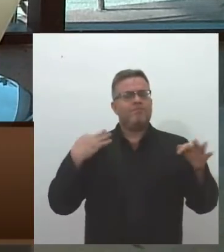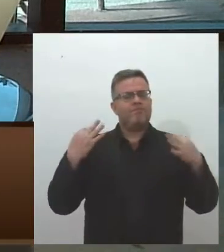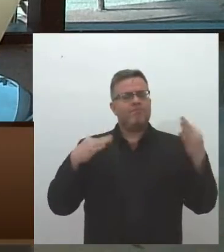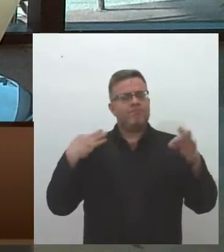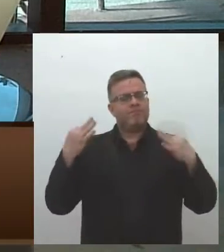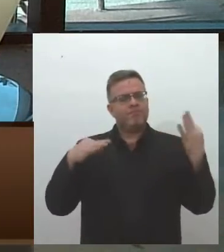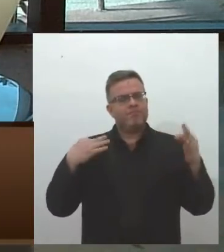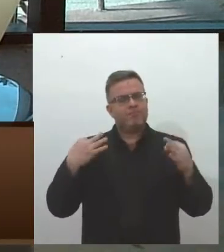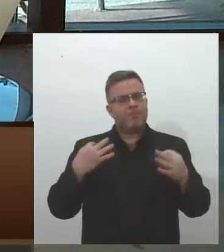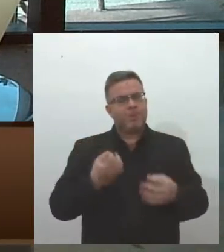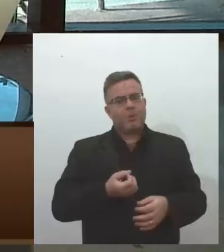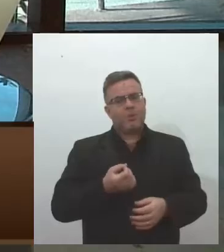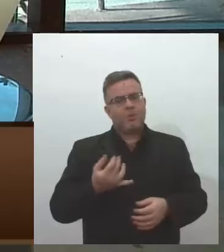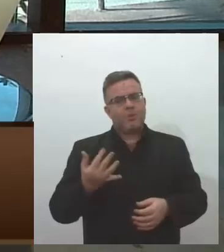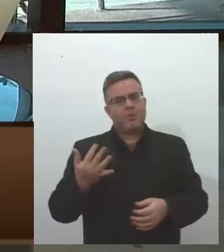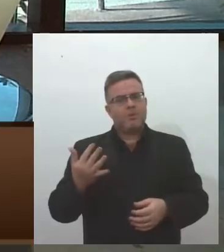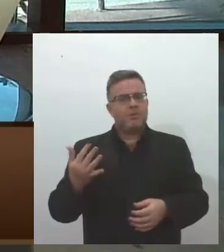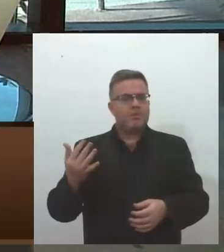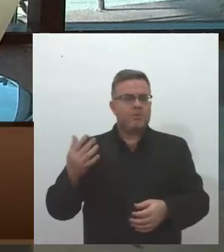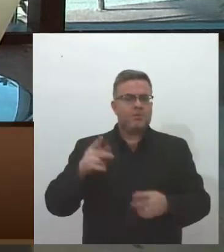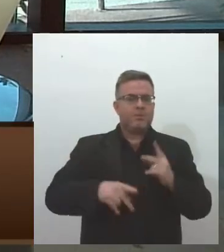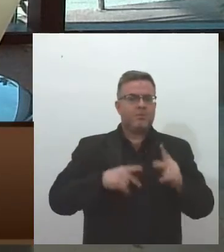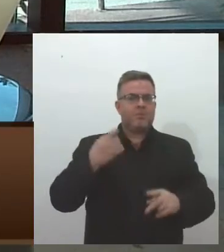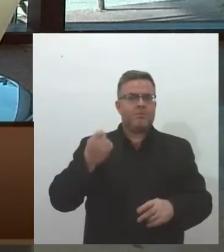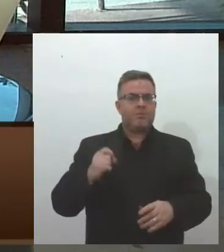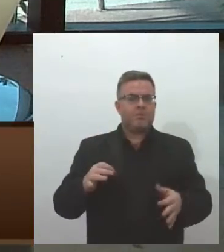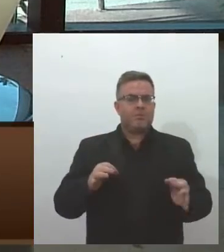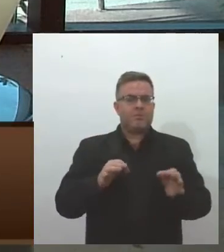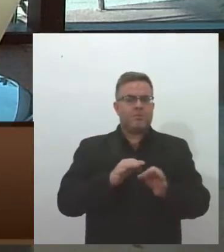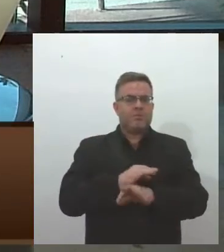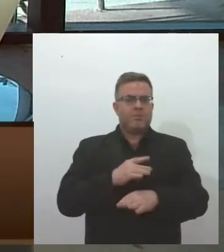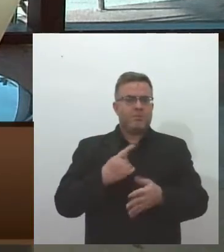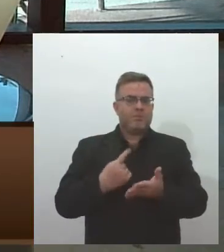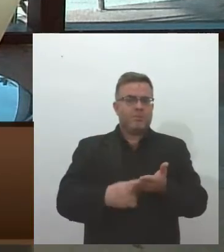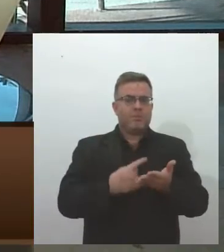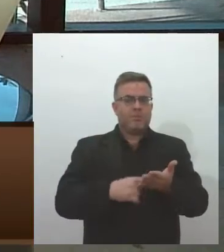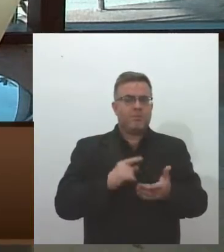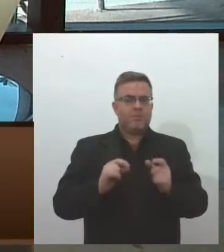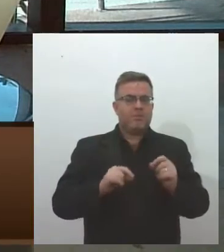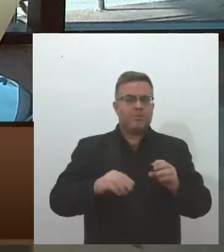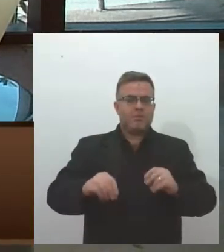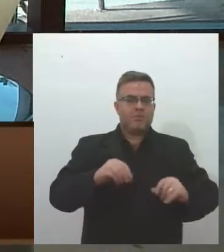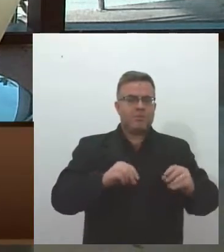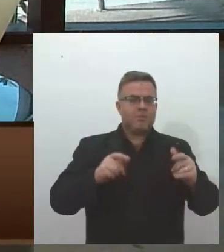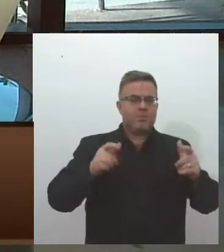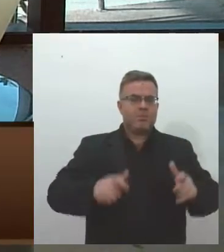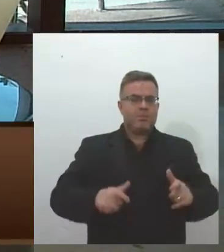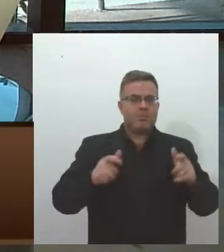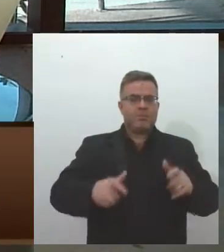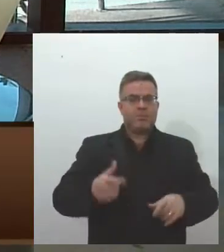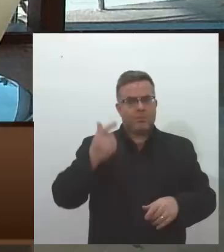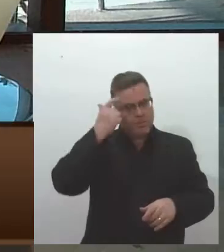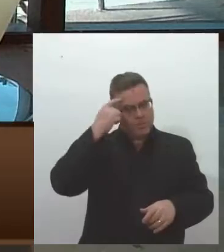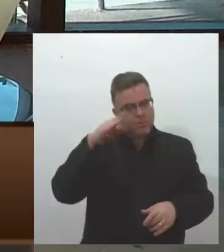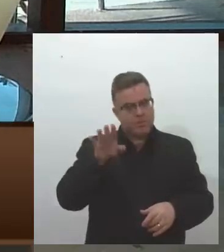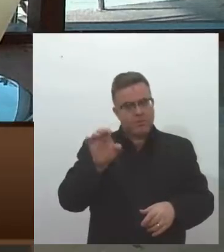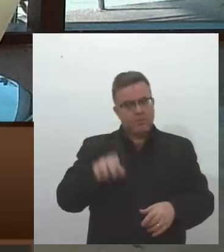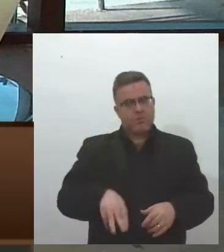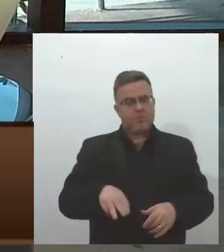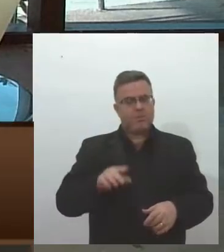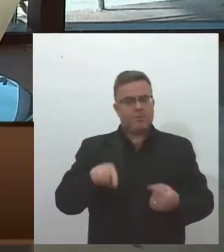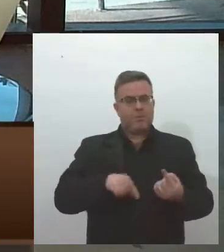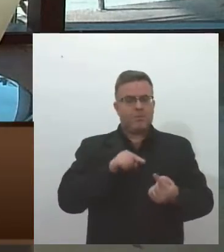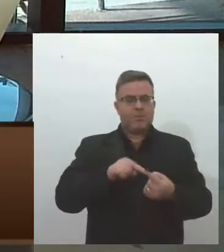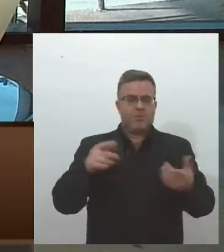muitos sergipanos não conhecem o próprio estado. A gente falou aí da Rota da Farinha, que é uma rota já pensada justamente nesse período de